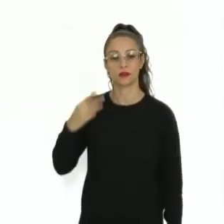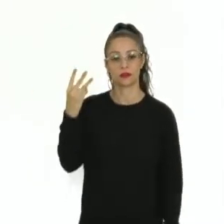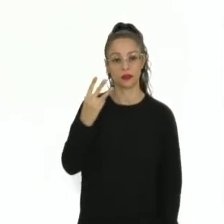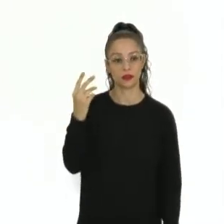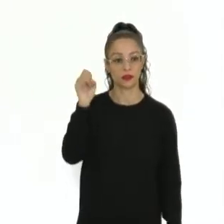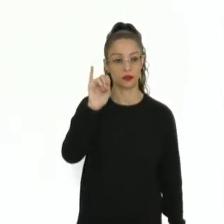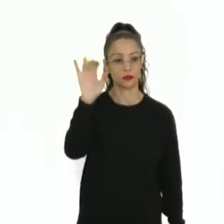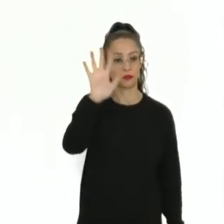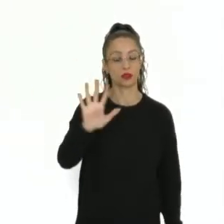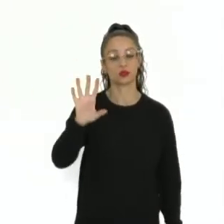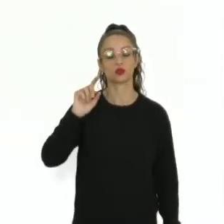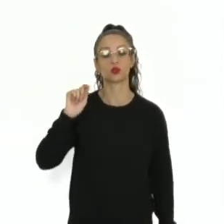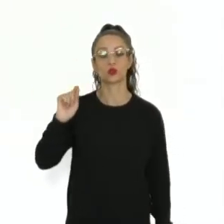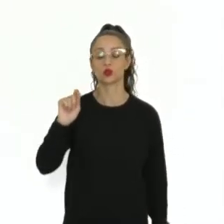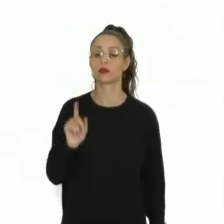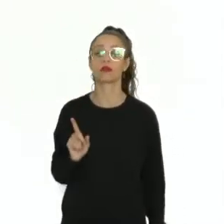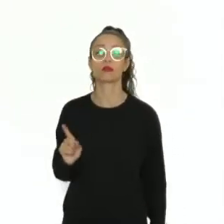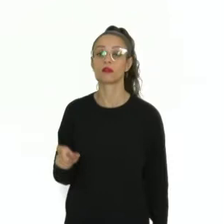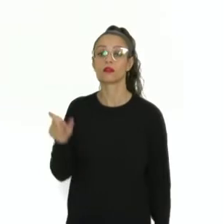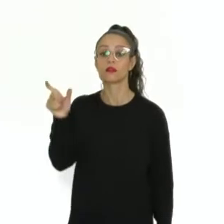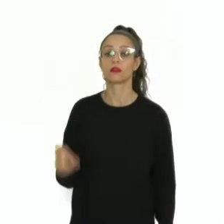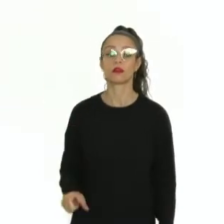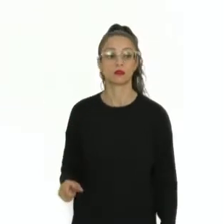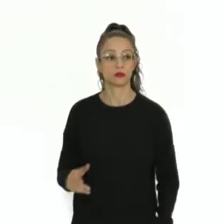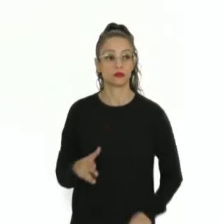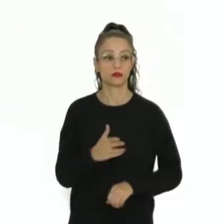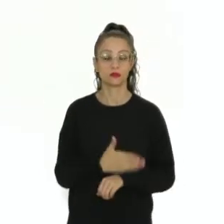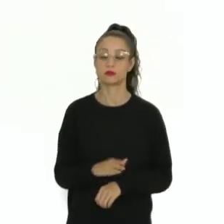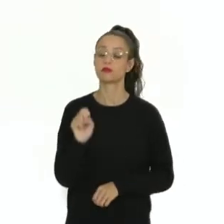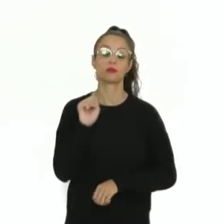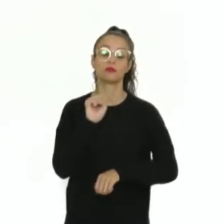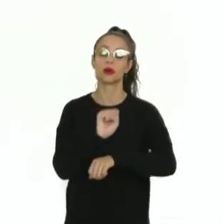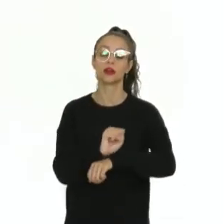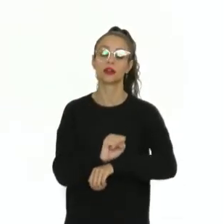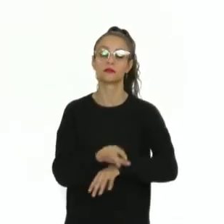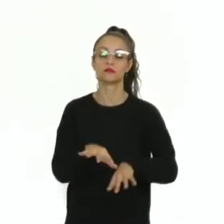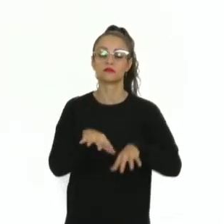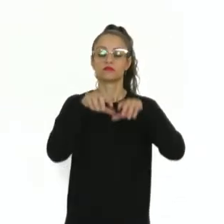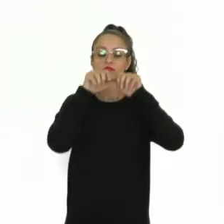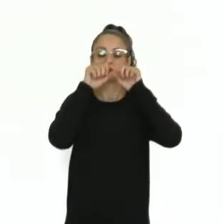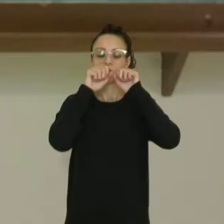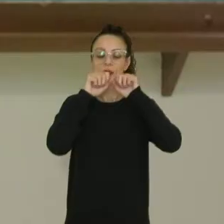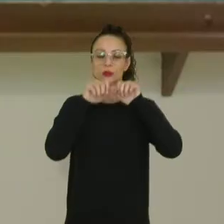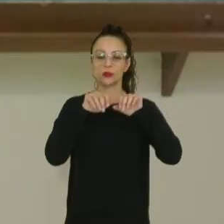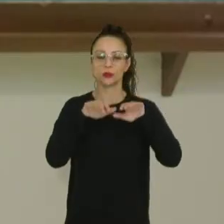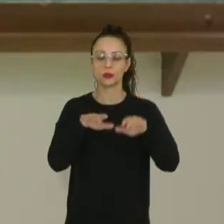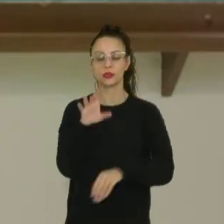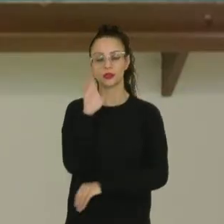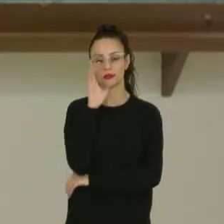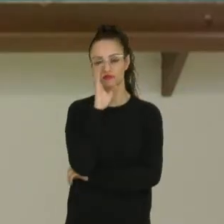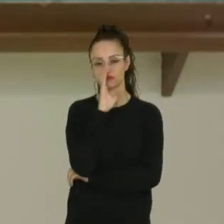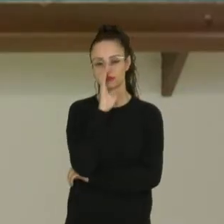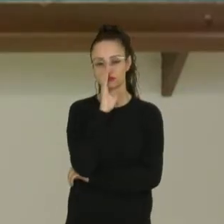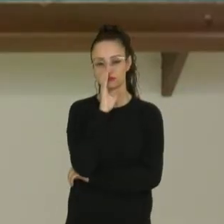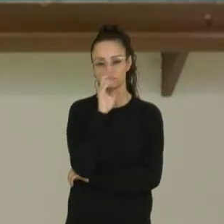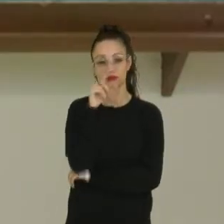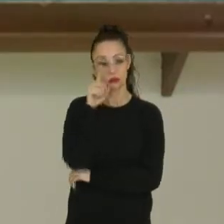nós temos, né, um praticante onde ele está parado, respirando, contemplando, fazendo